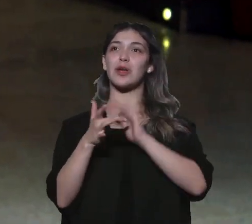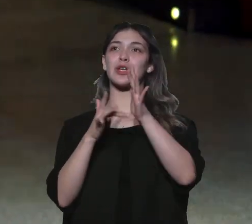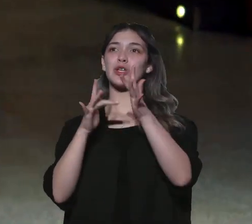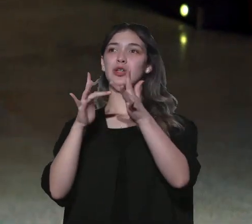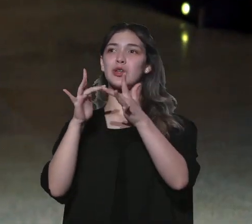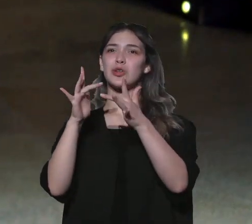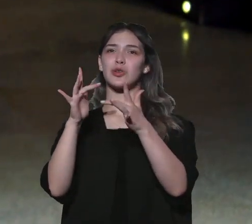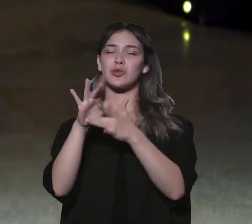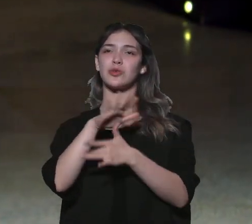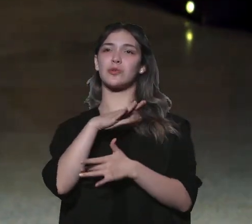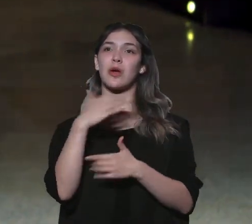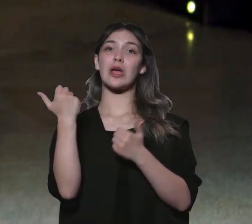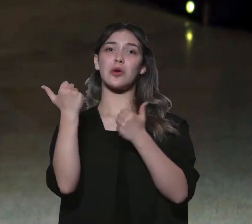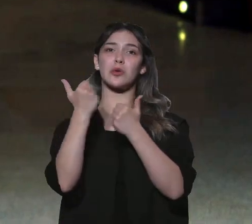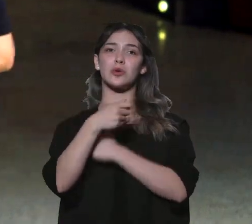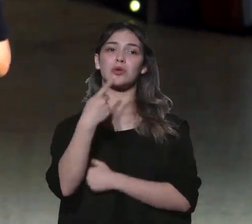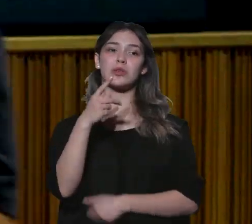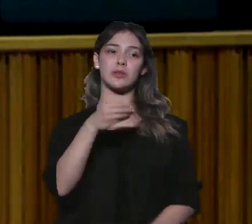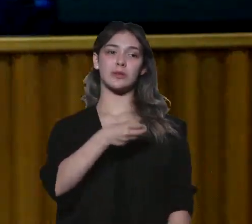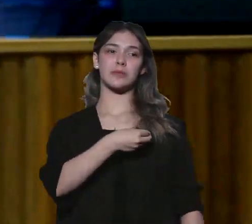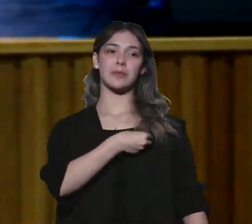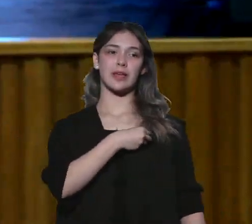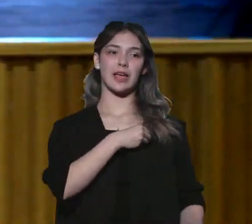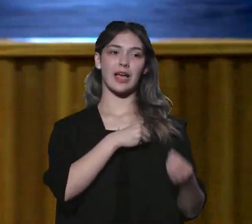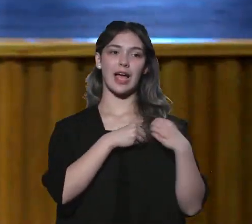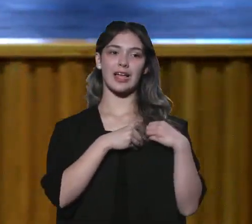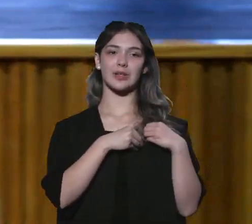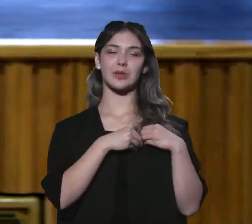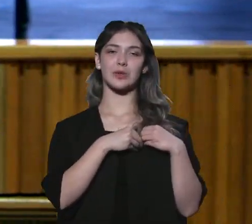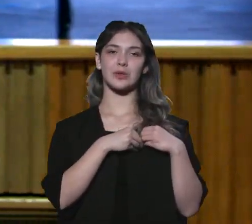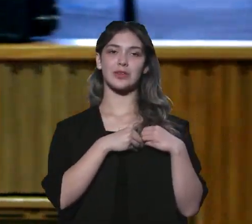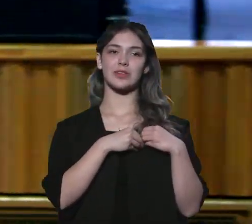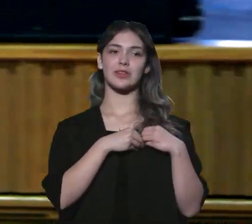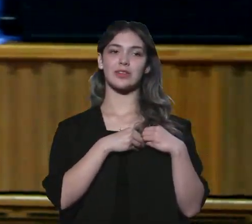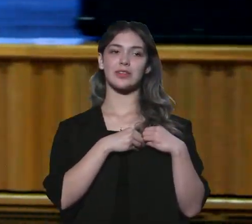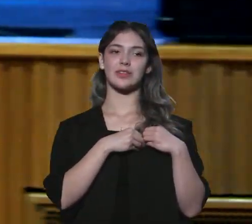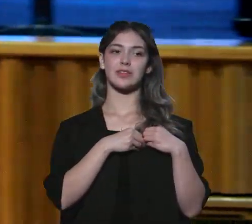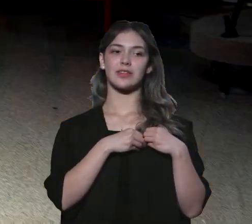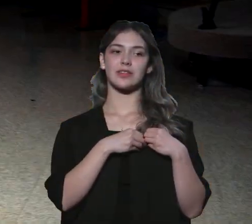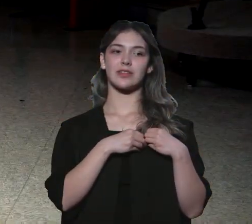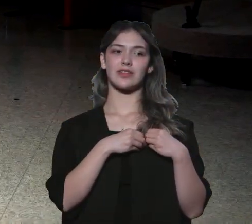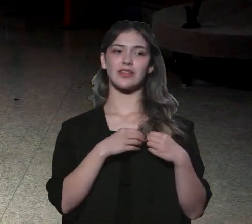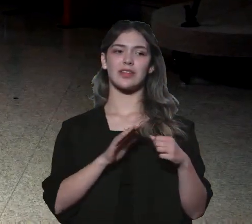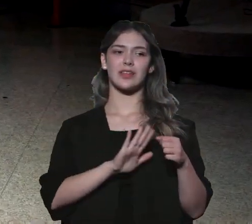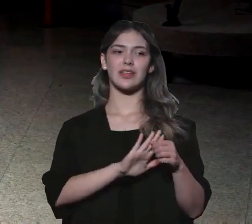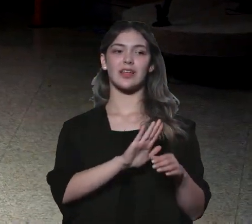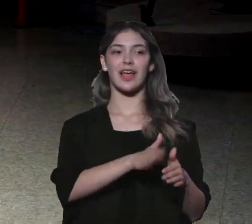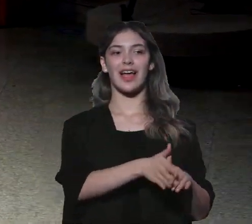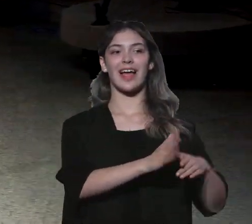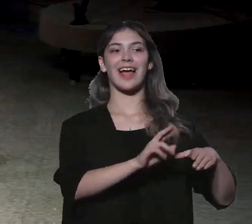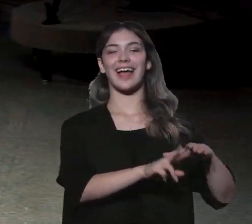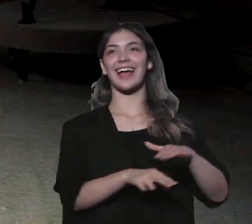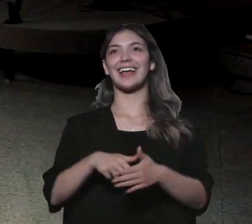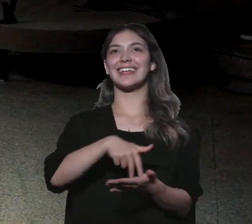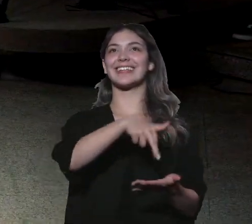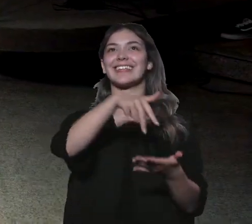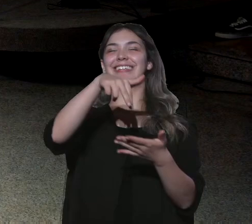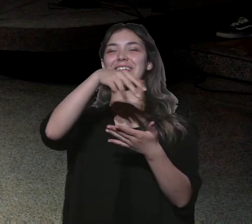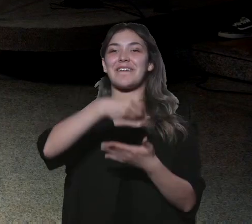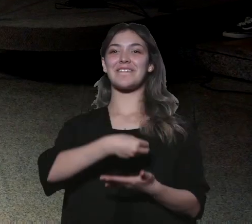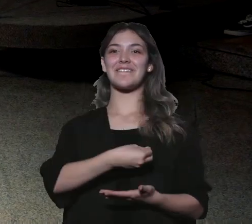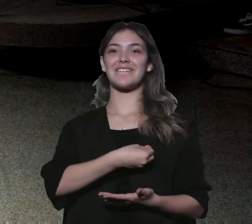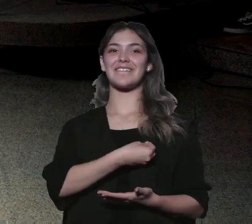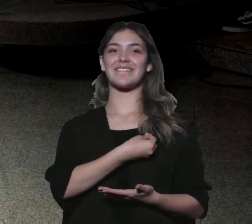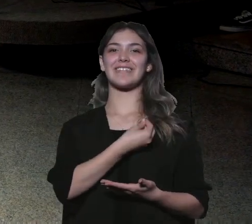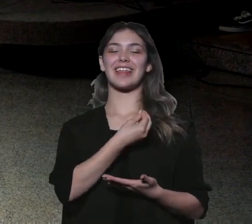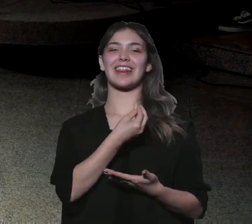a condenação que eu e você merecíamos, e Ele ressuscitou para trazer vida no meio da morte.